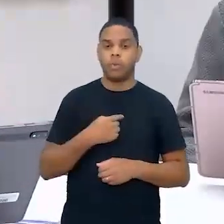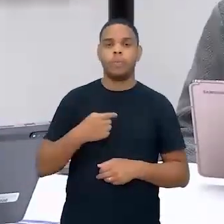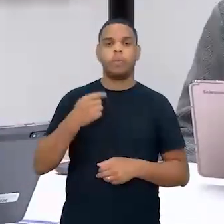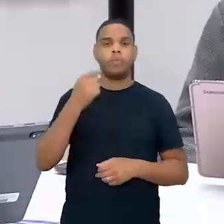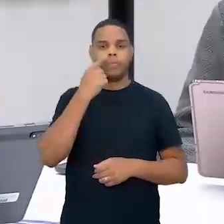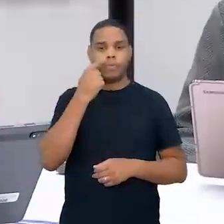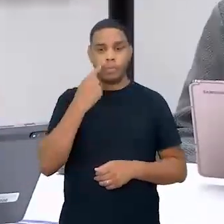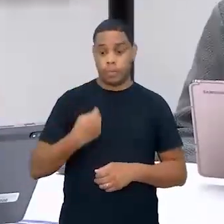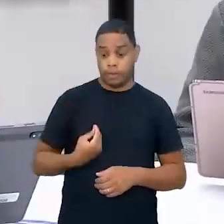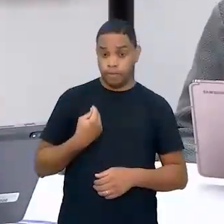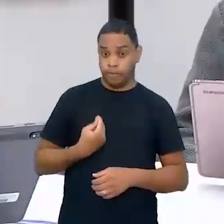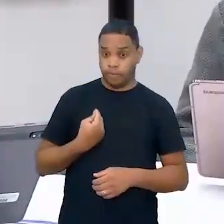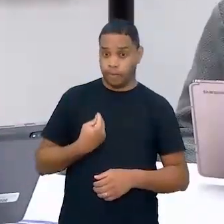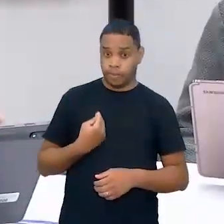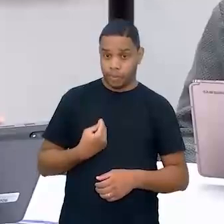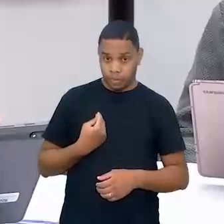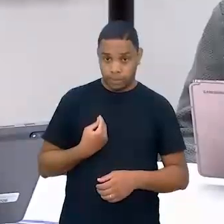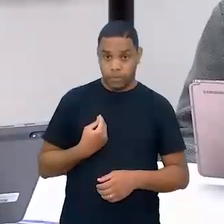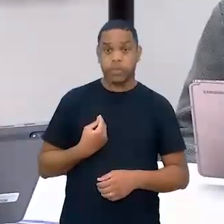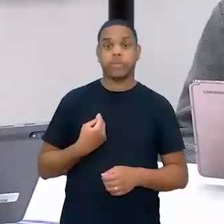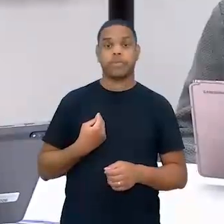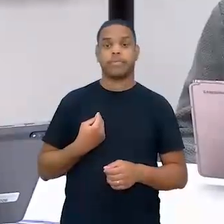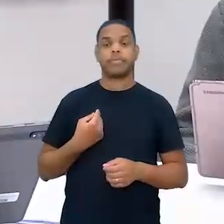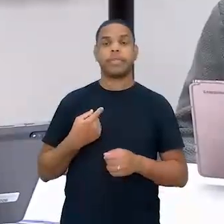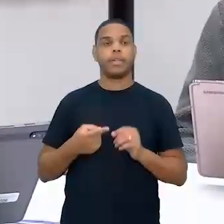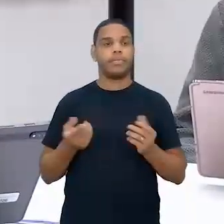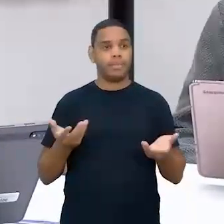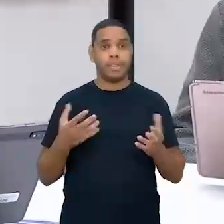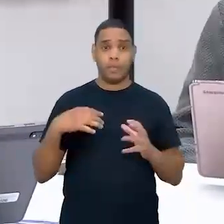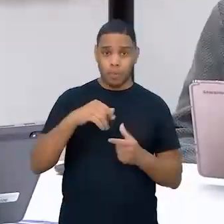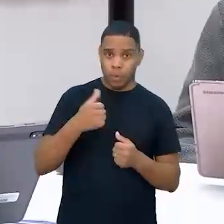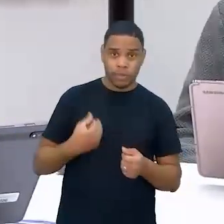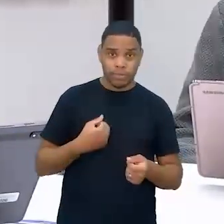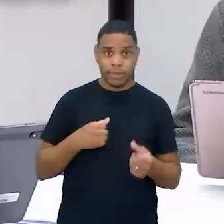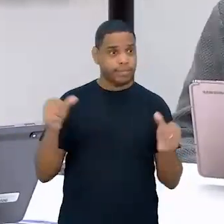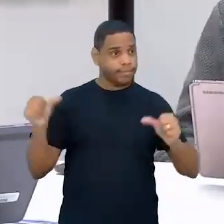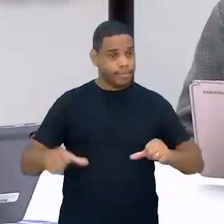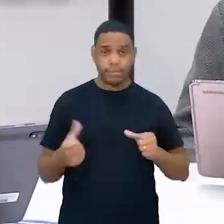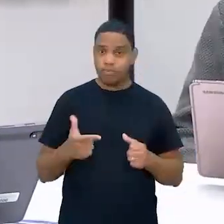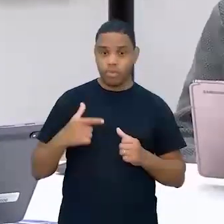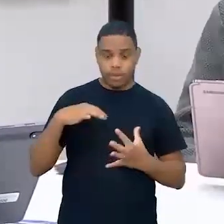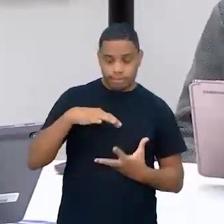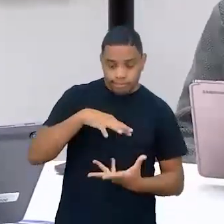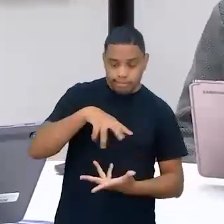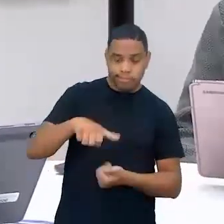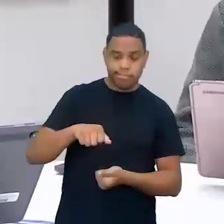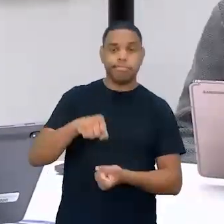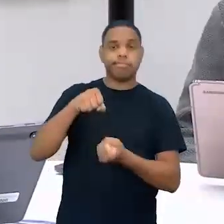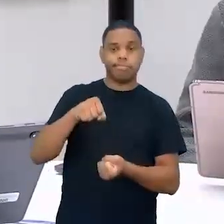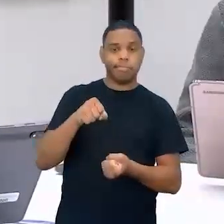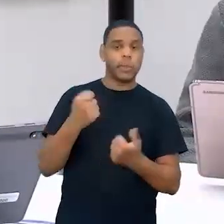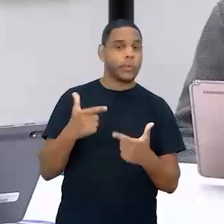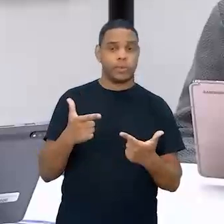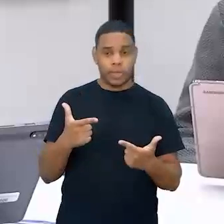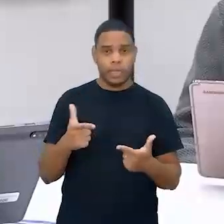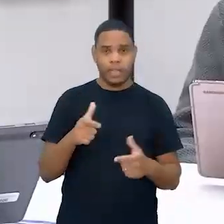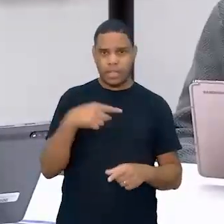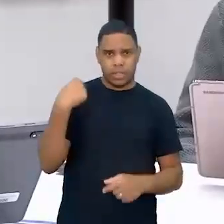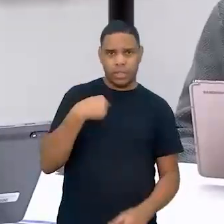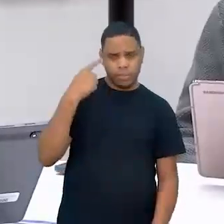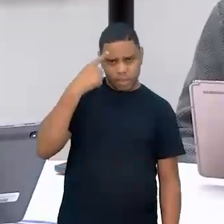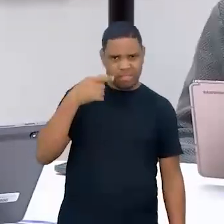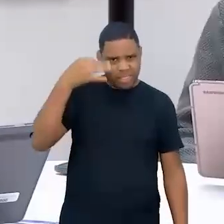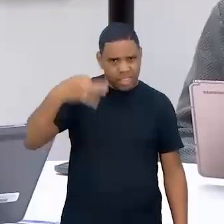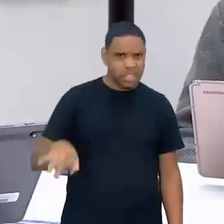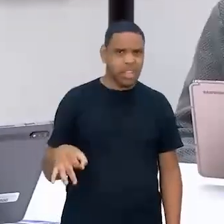condicionou a viver um modo de vida que está se mostrando insustentável. Então a gente tem que repensar, será que está correto